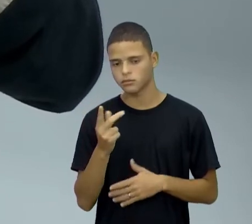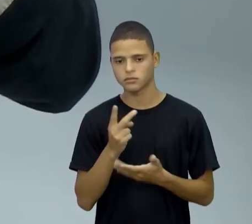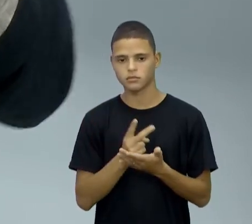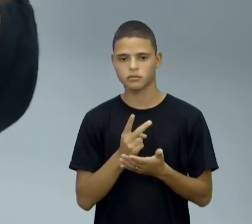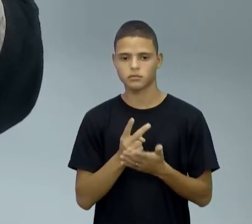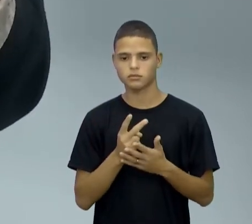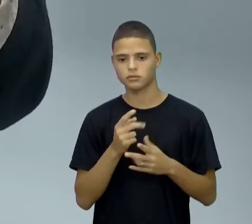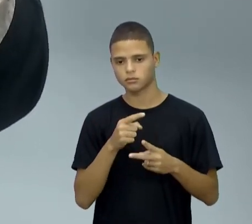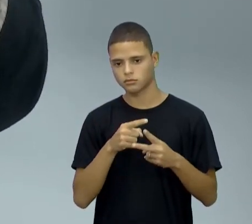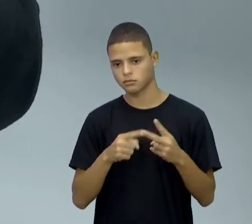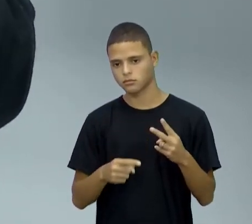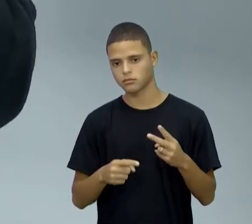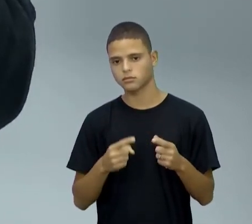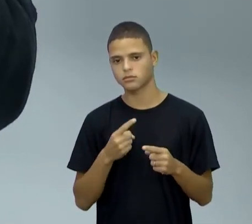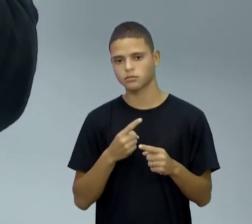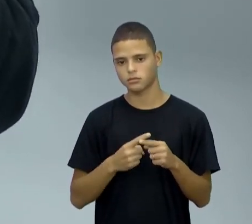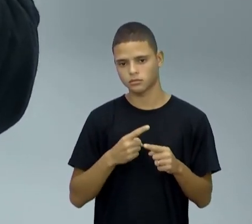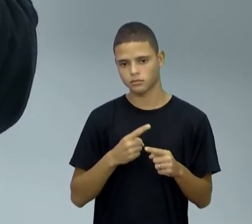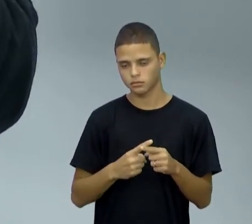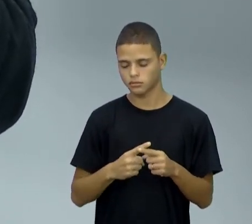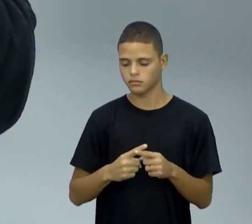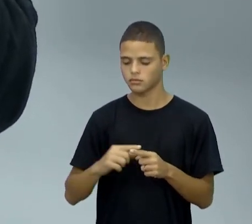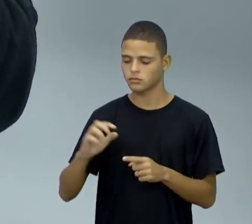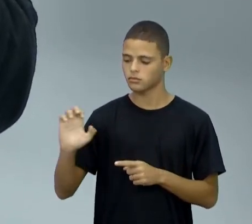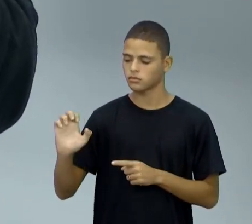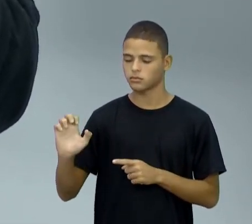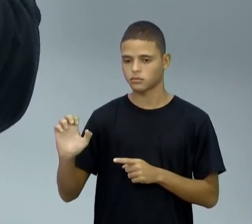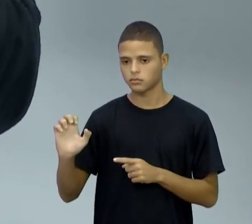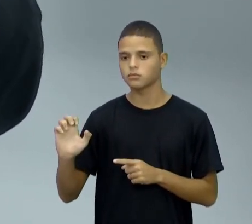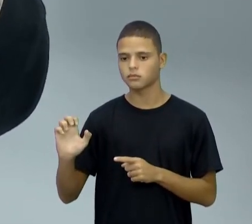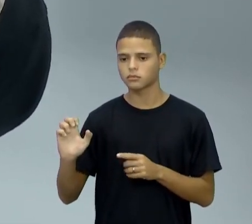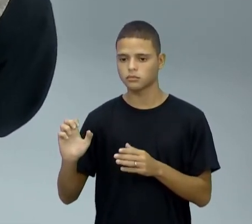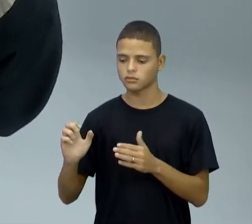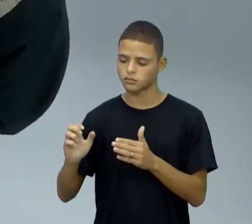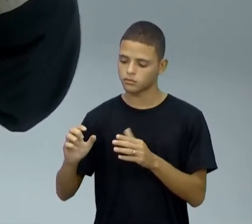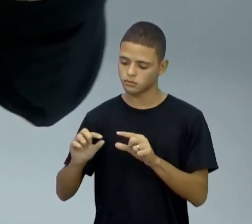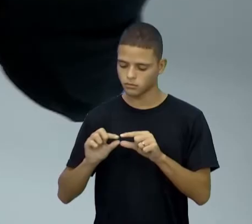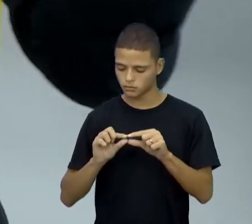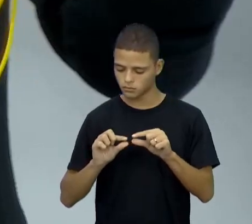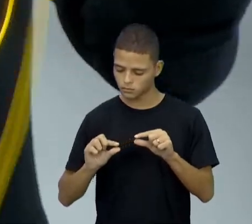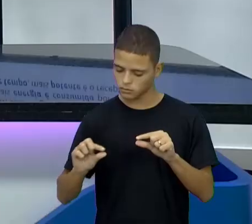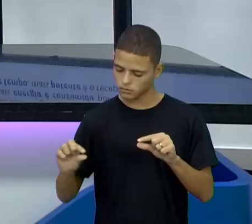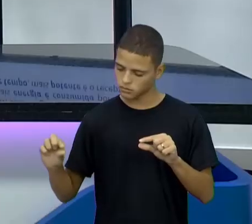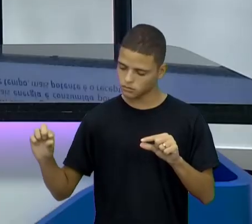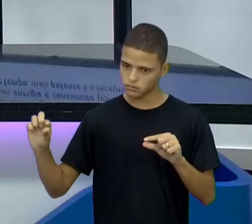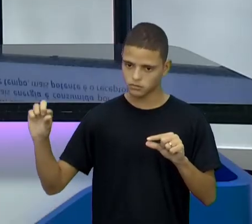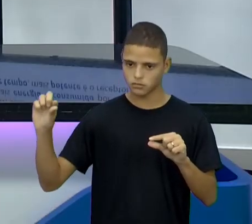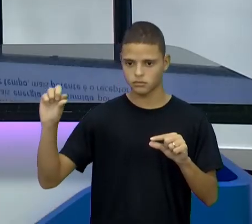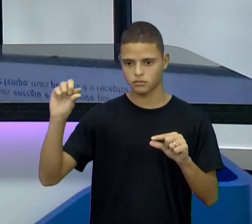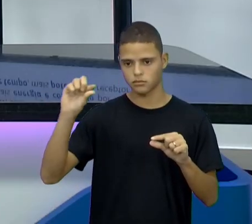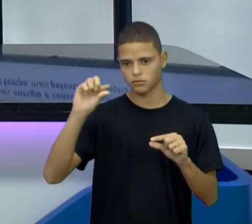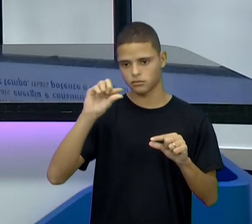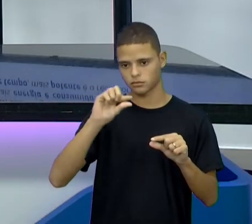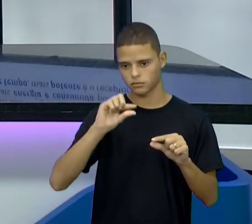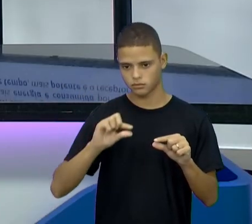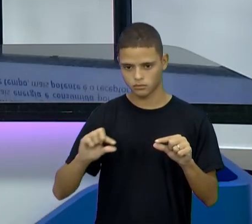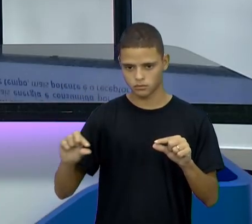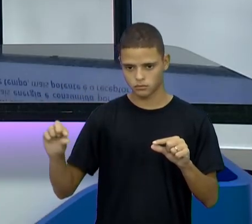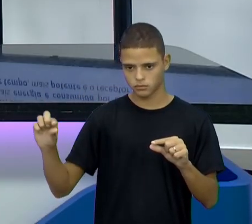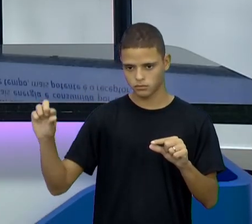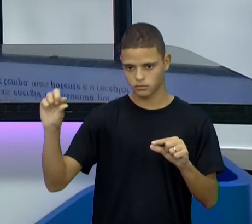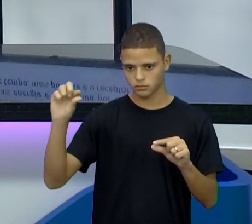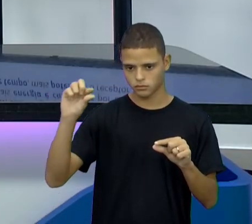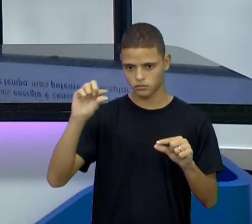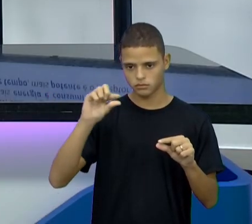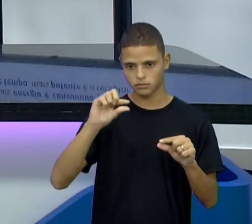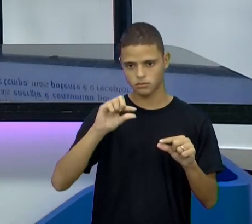dois. Por que dois? Porque o elétron vai entrar por uma, vai circular o fio, que nem o desenho que eu fiz ali, ó,